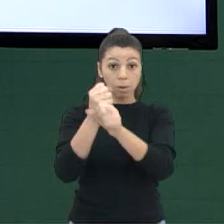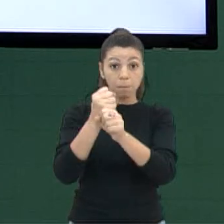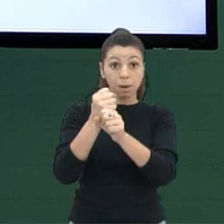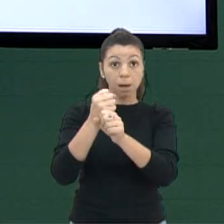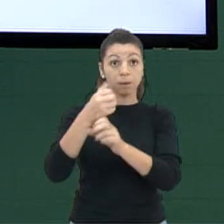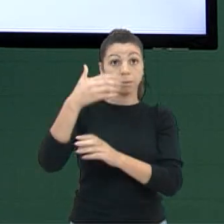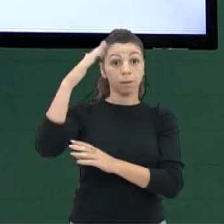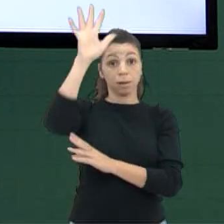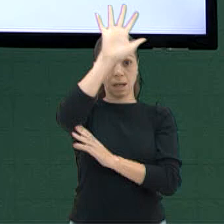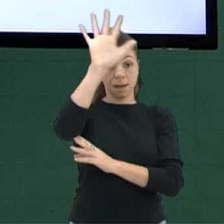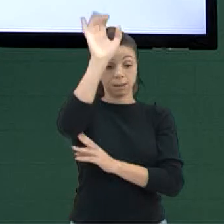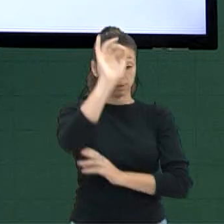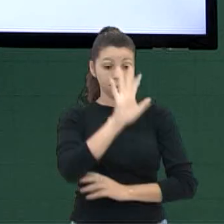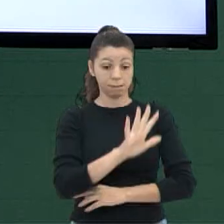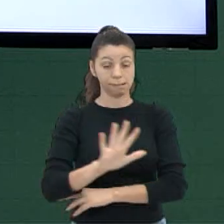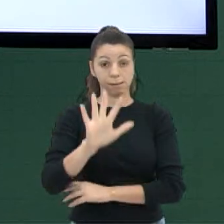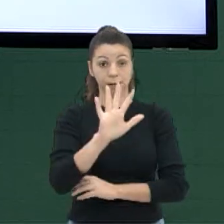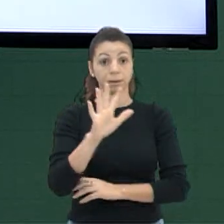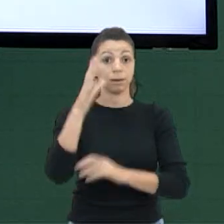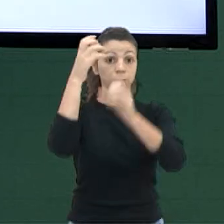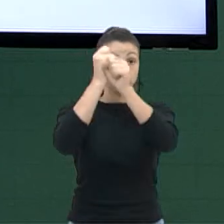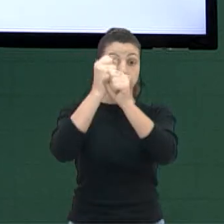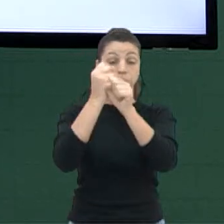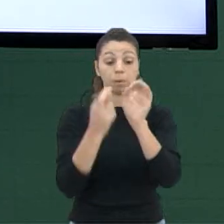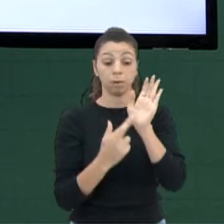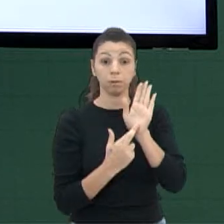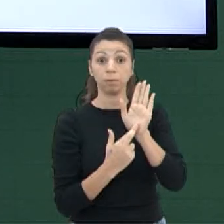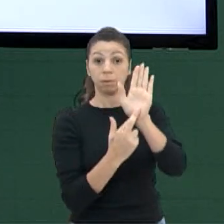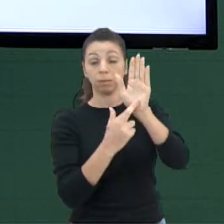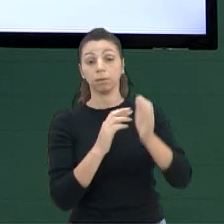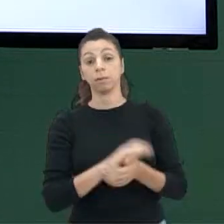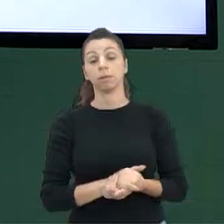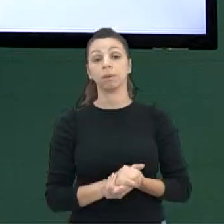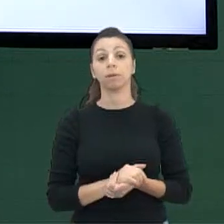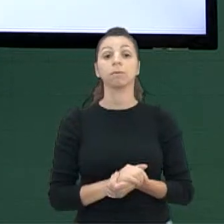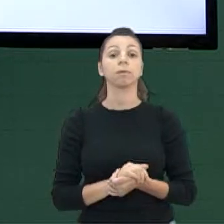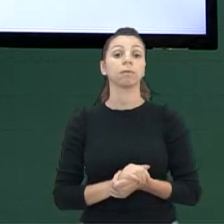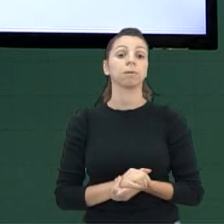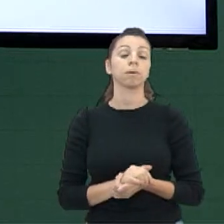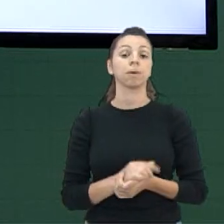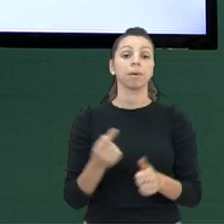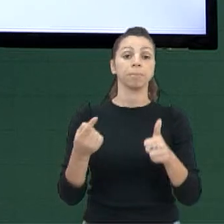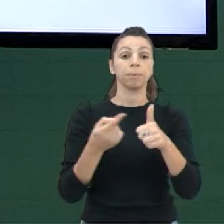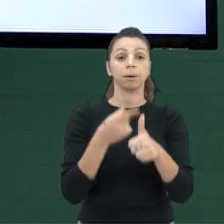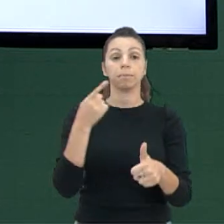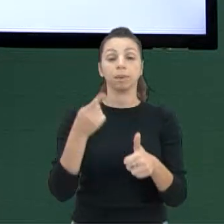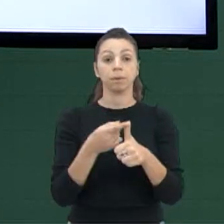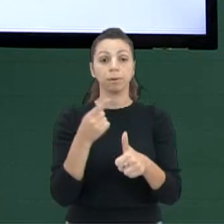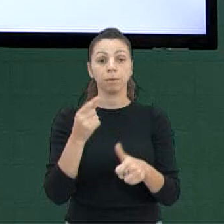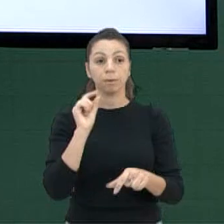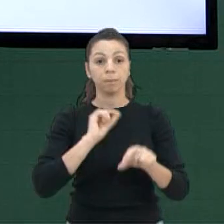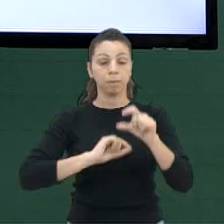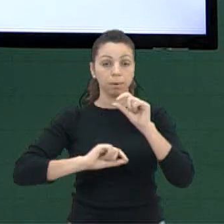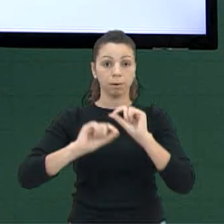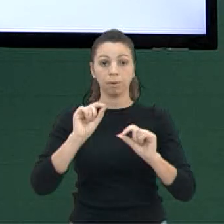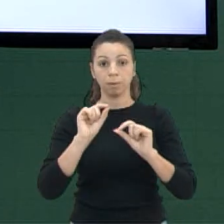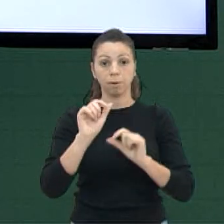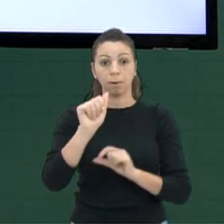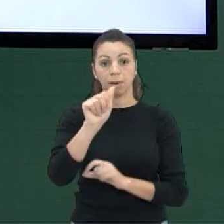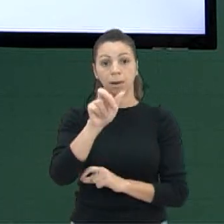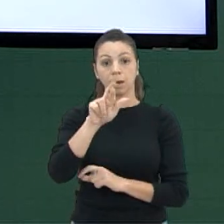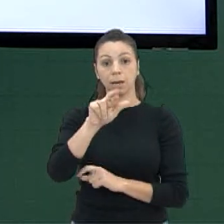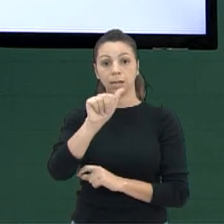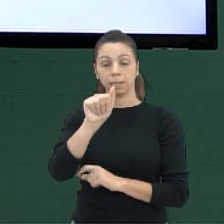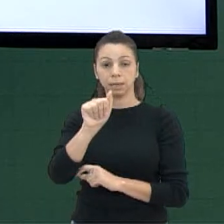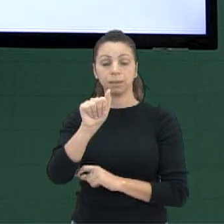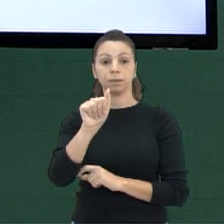duas áreas, eu quero representar. Mas primeiro eu vou mostrar como é que eu faço o primeiro, a área do